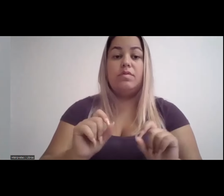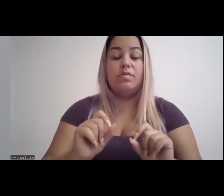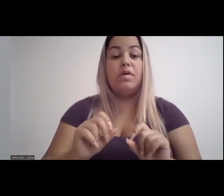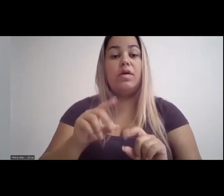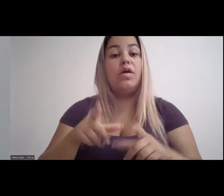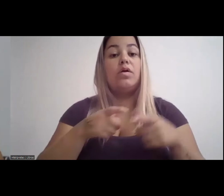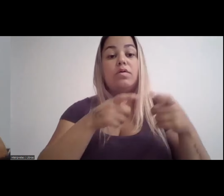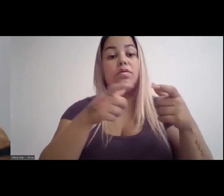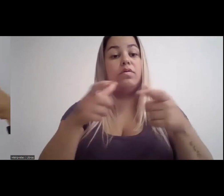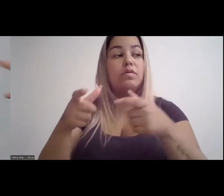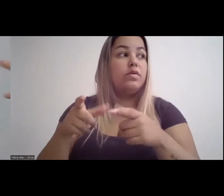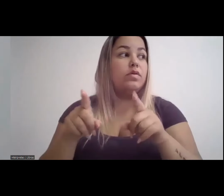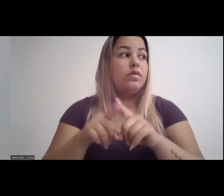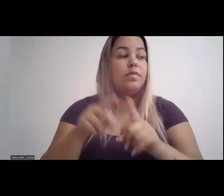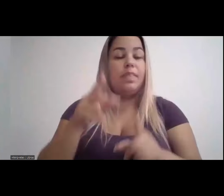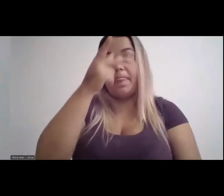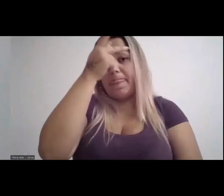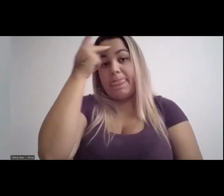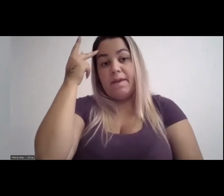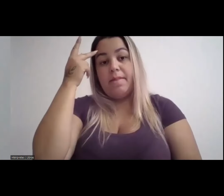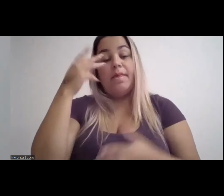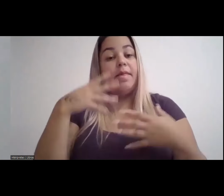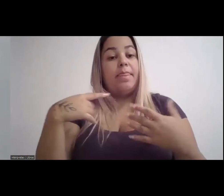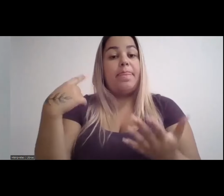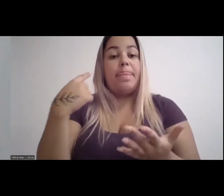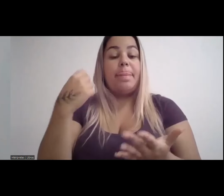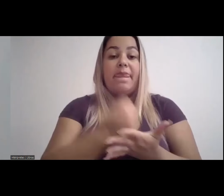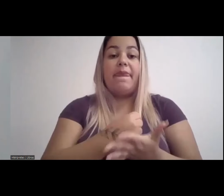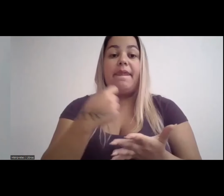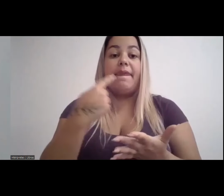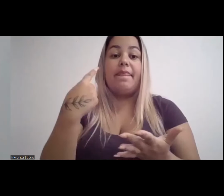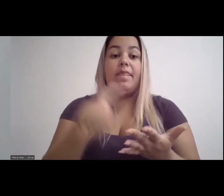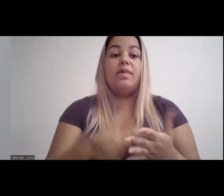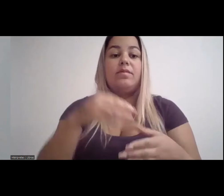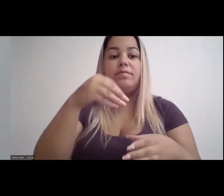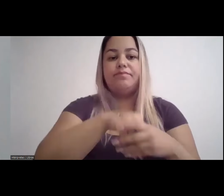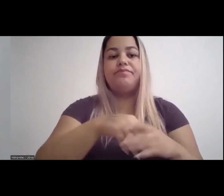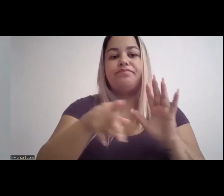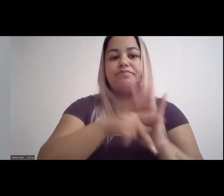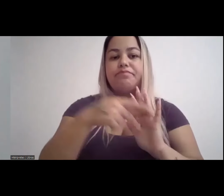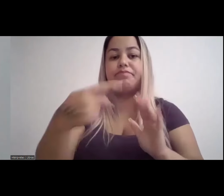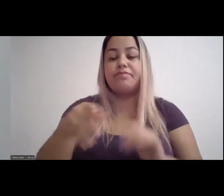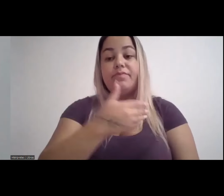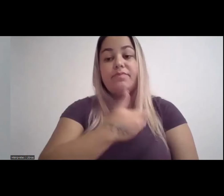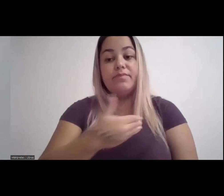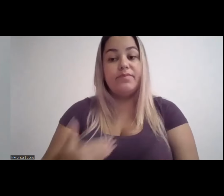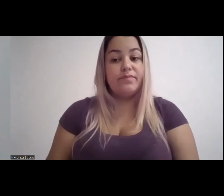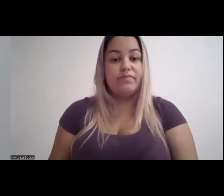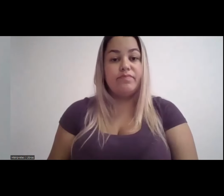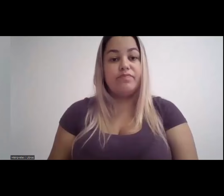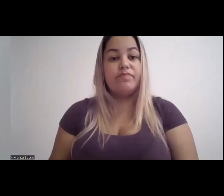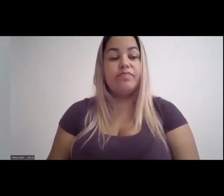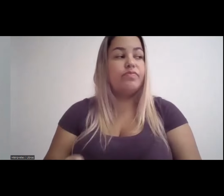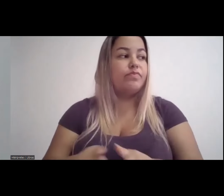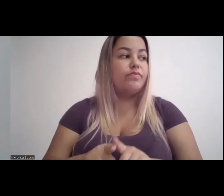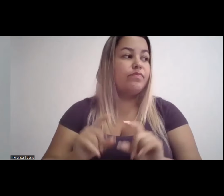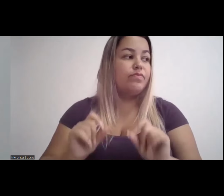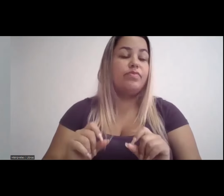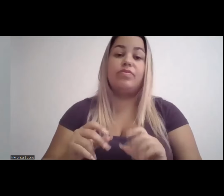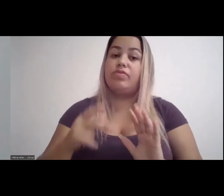eles pessoas que estão em organizações que apoiam instituições da economia criativa dentro do próprio governo. E uma das coisas que a gente sempre faz nos projetos